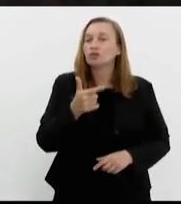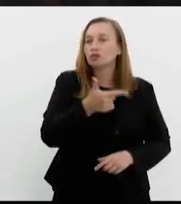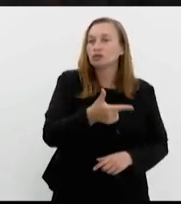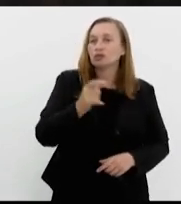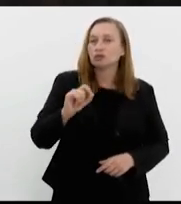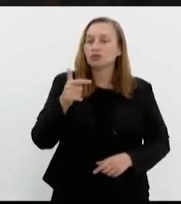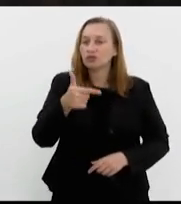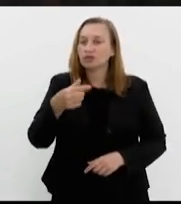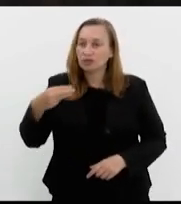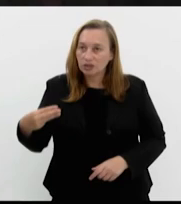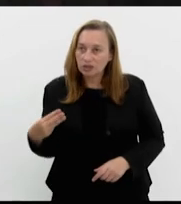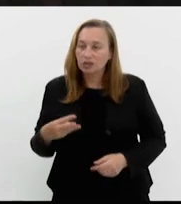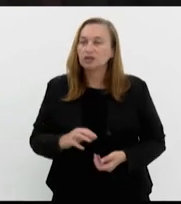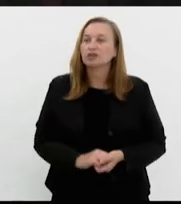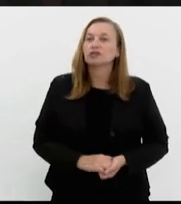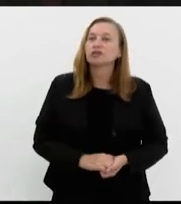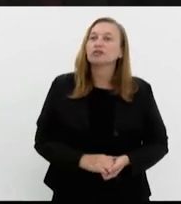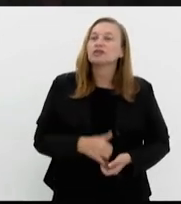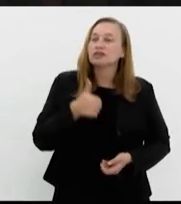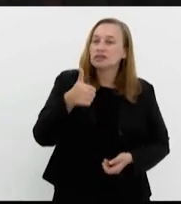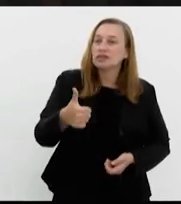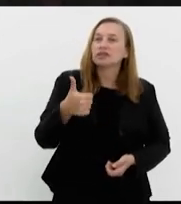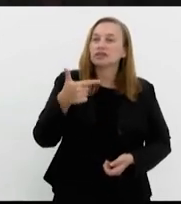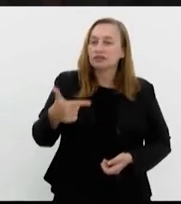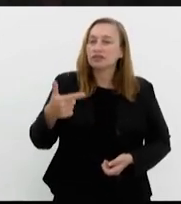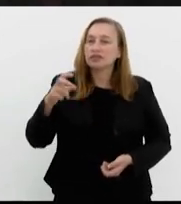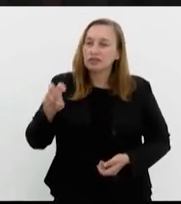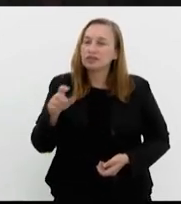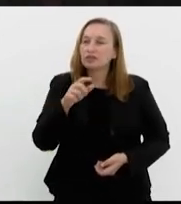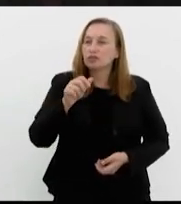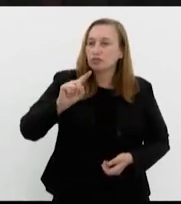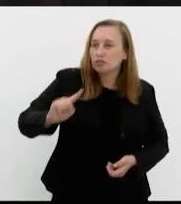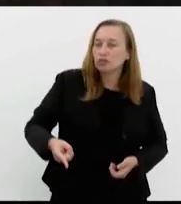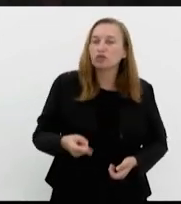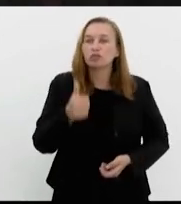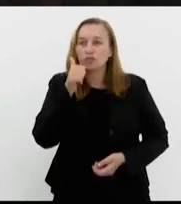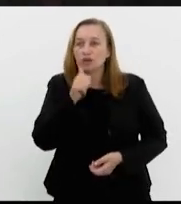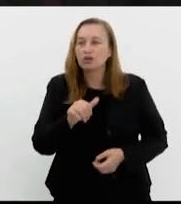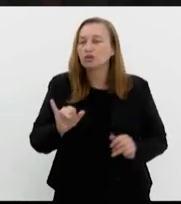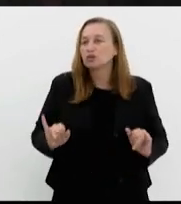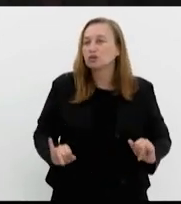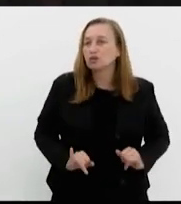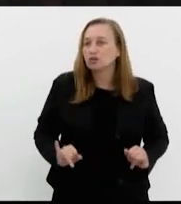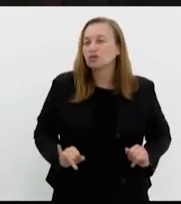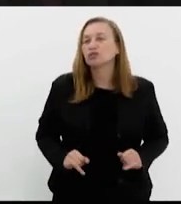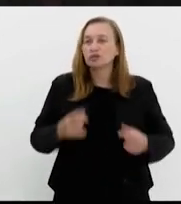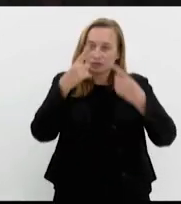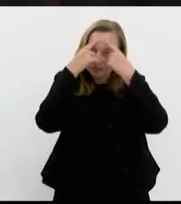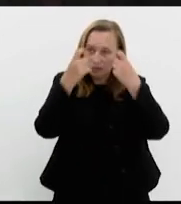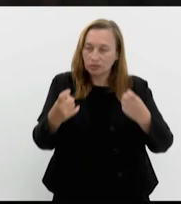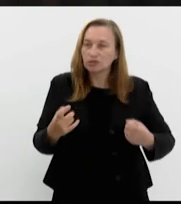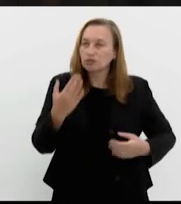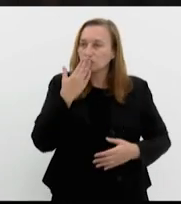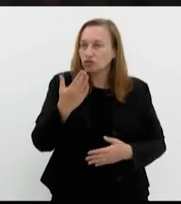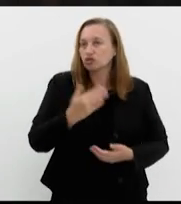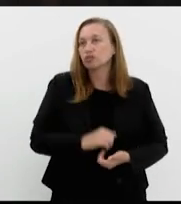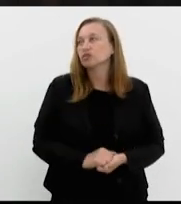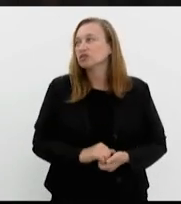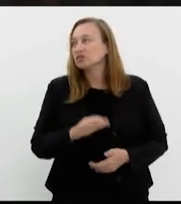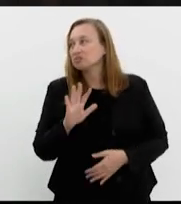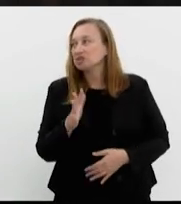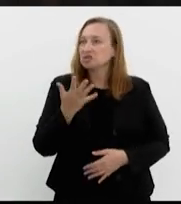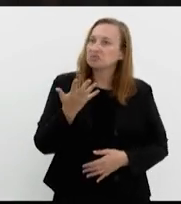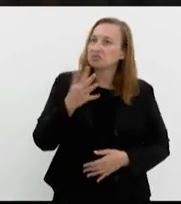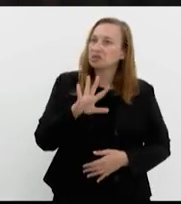2023, cerca de 125 mil mulheres sofreram algum tipo de violência, o que dá aí uma média